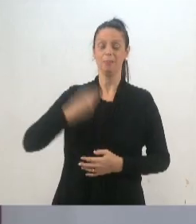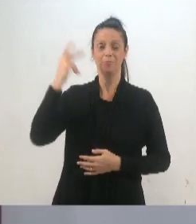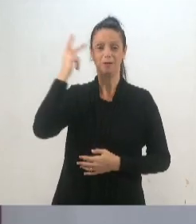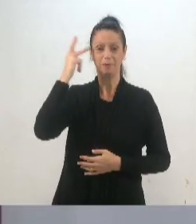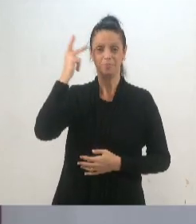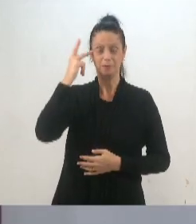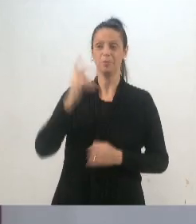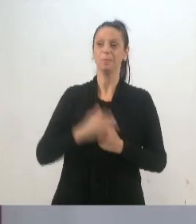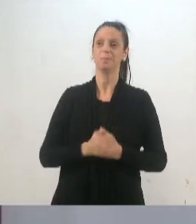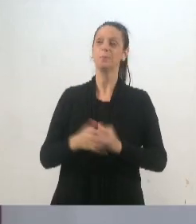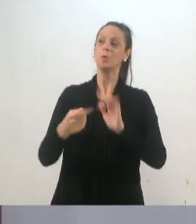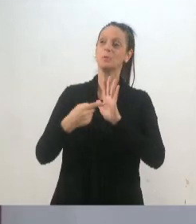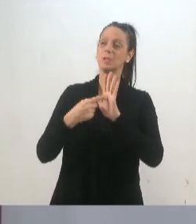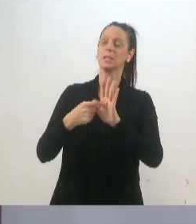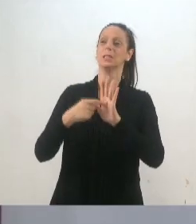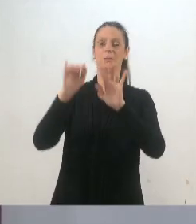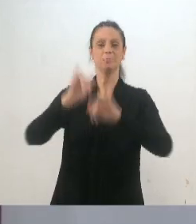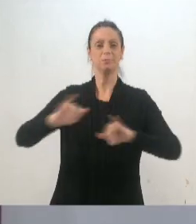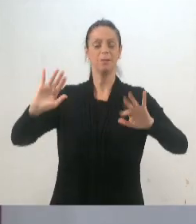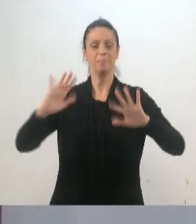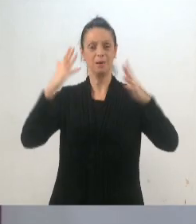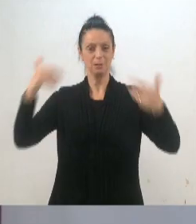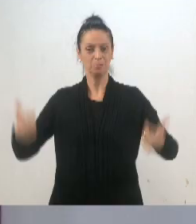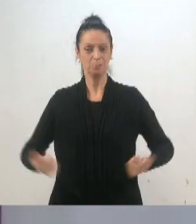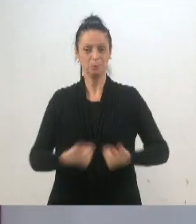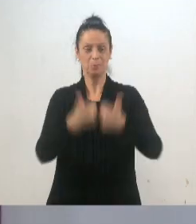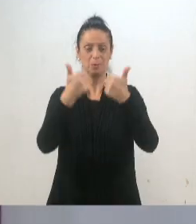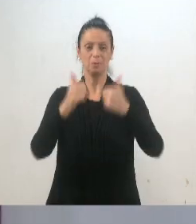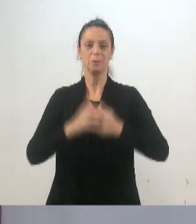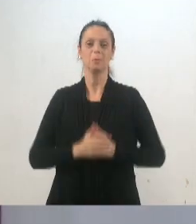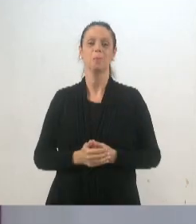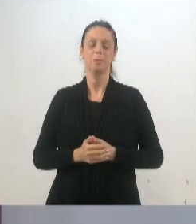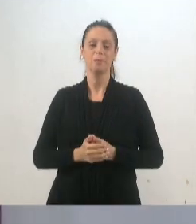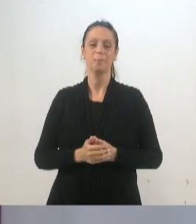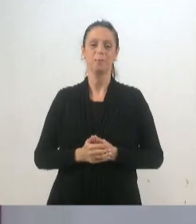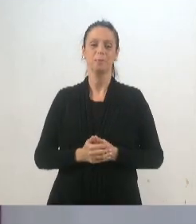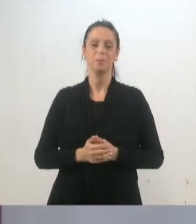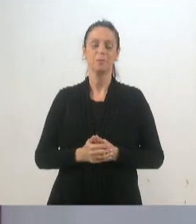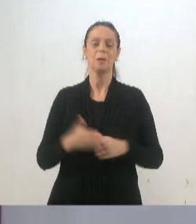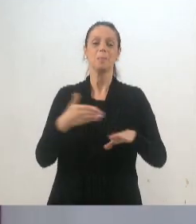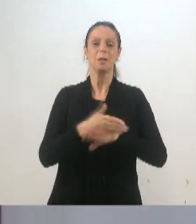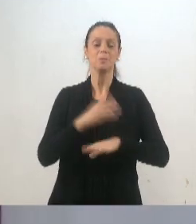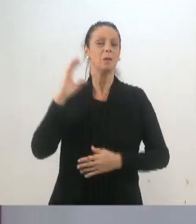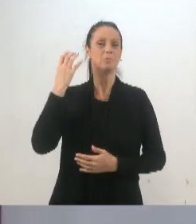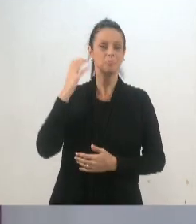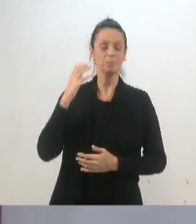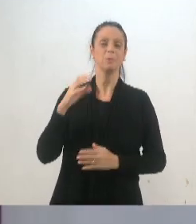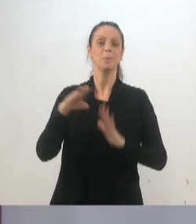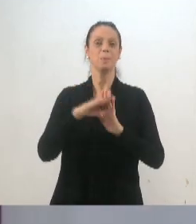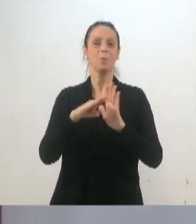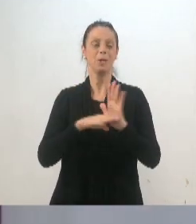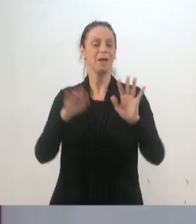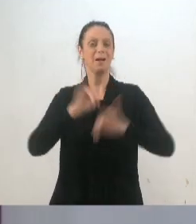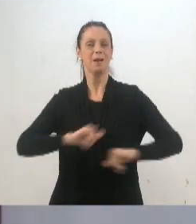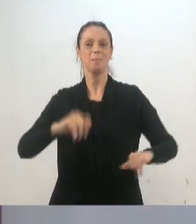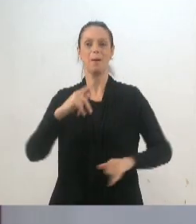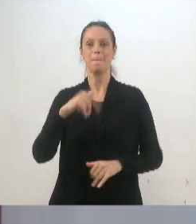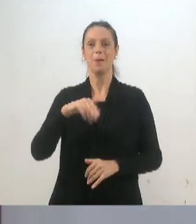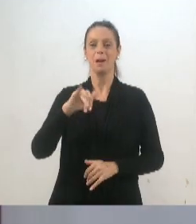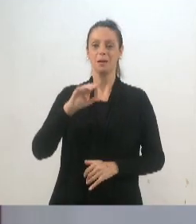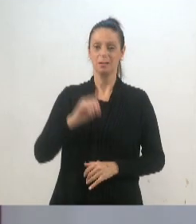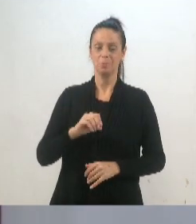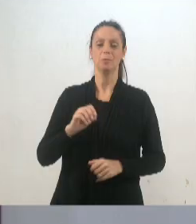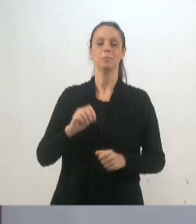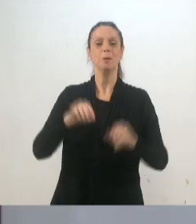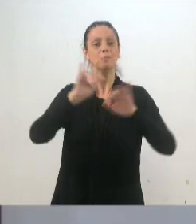nossa festa, a Oktoberfest. Estava ali no programa Pânico, que é um canhão de audiência no Brasil inteiro, fazendo a